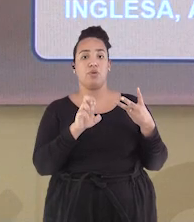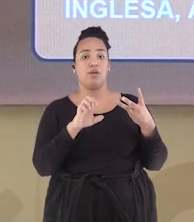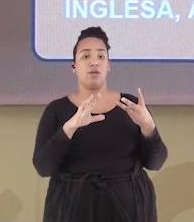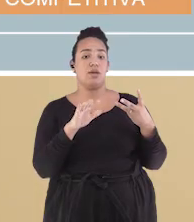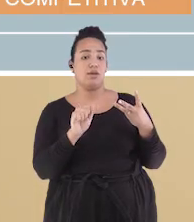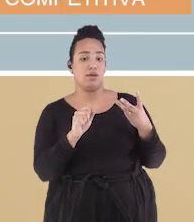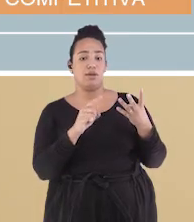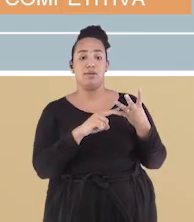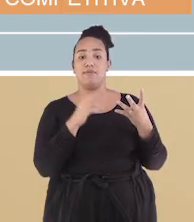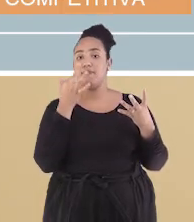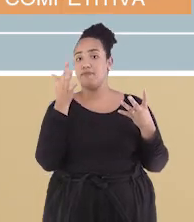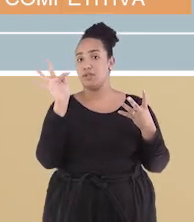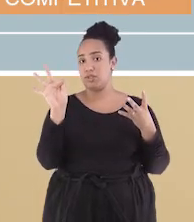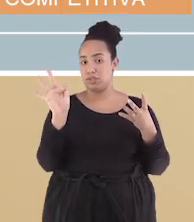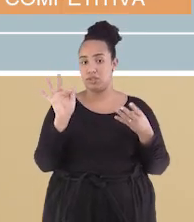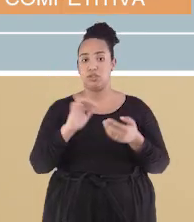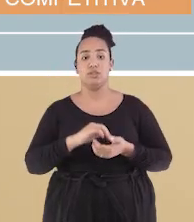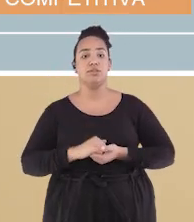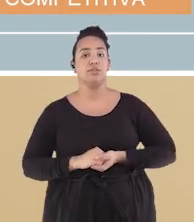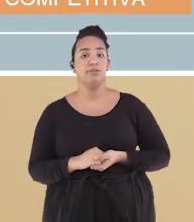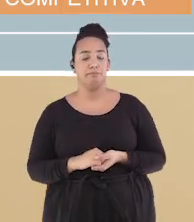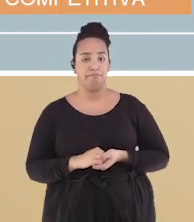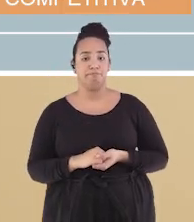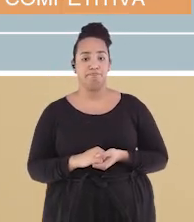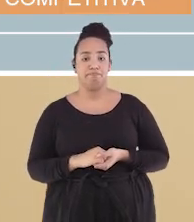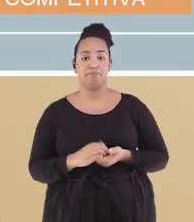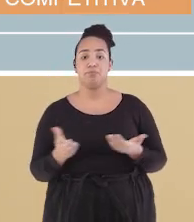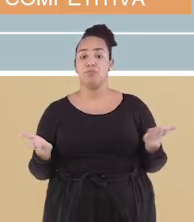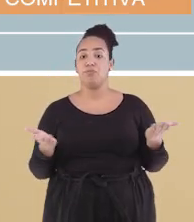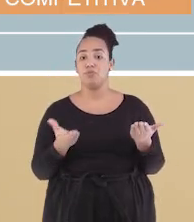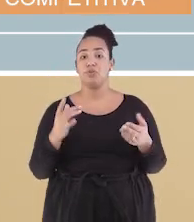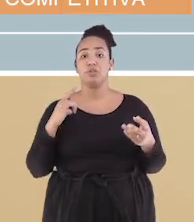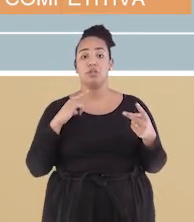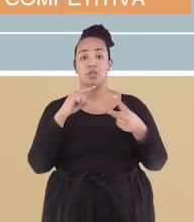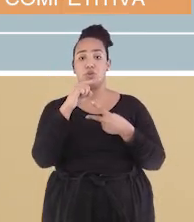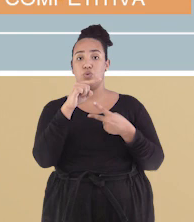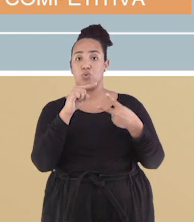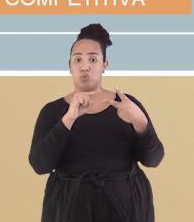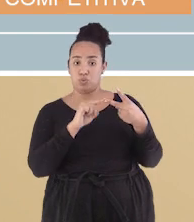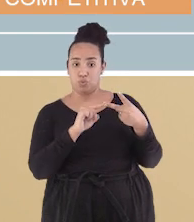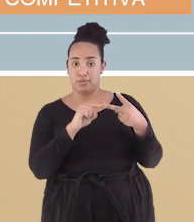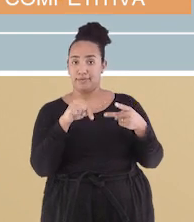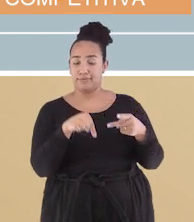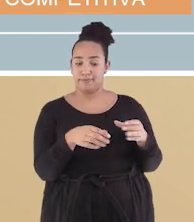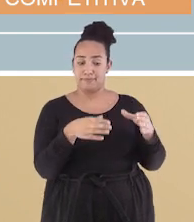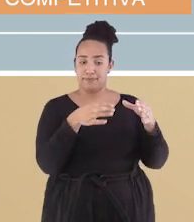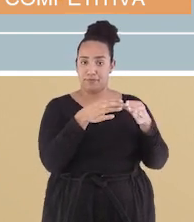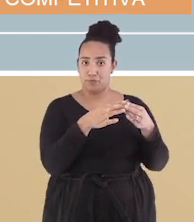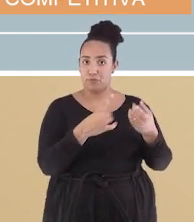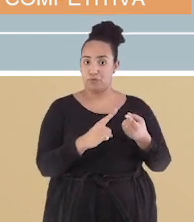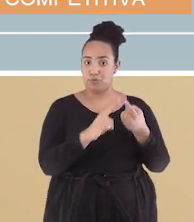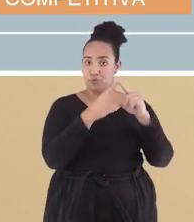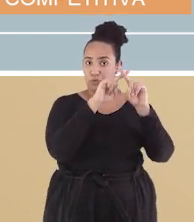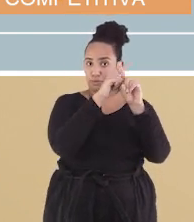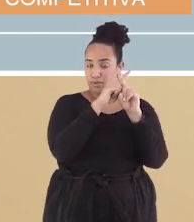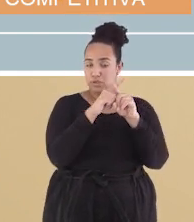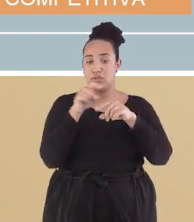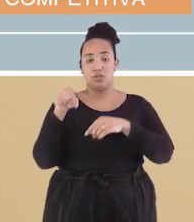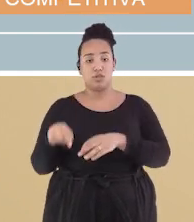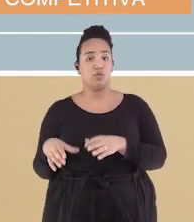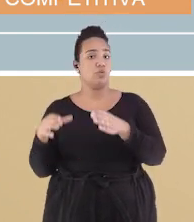francesa. Atualmente, existem 2 divisões, a ginástica competitiva e a